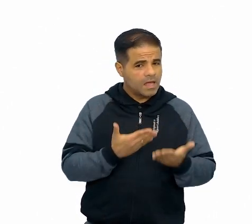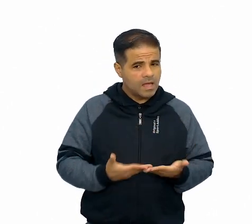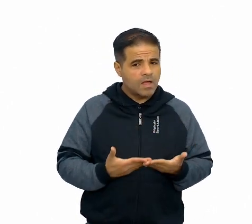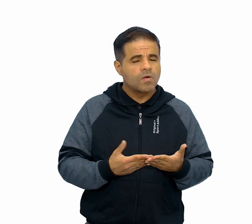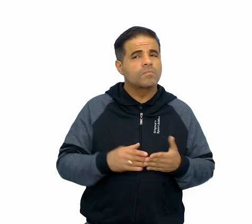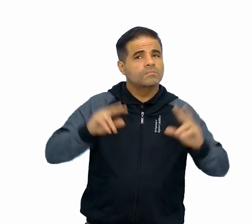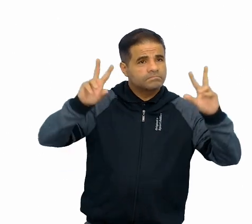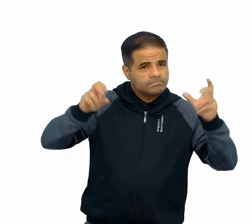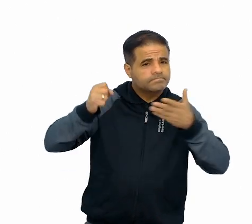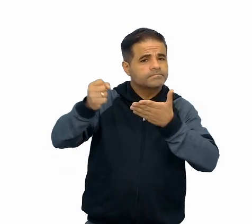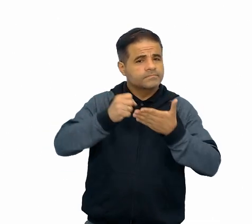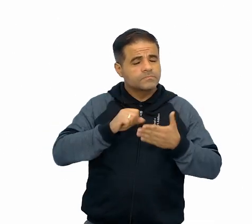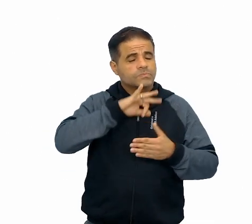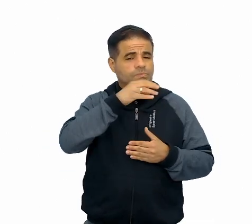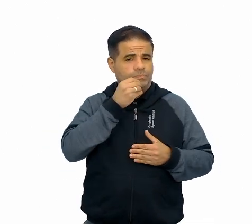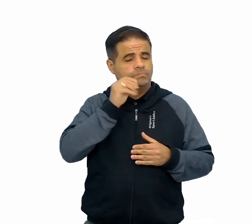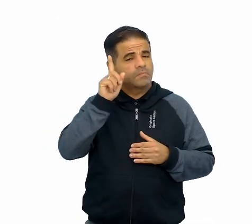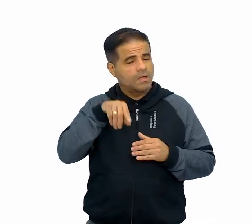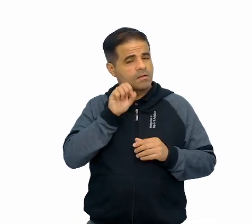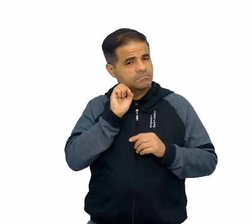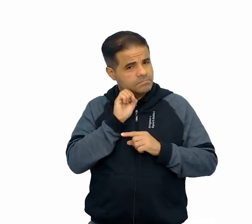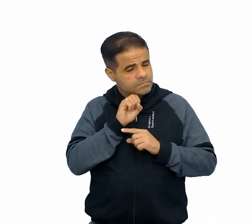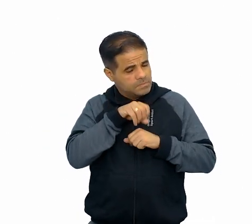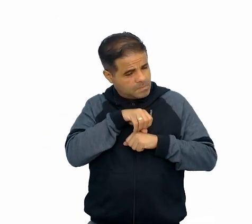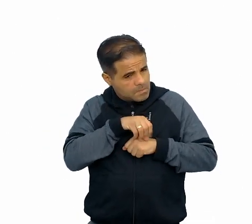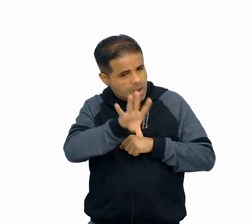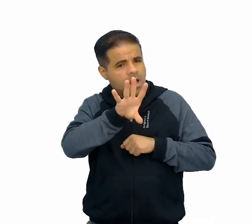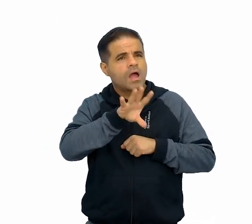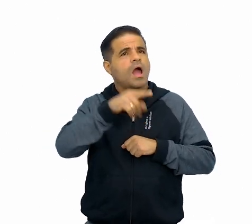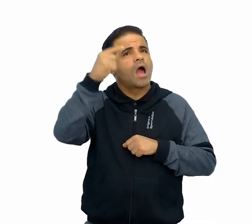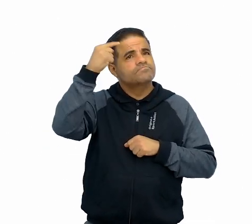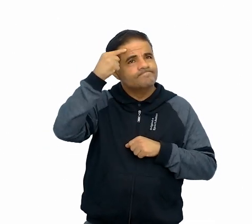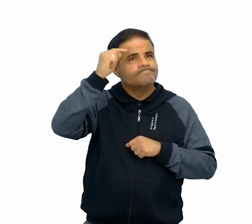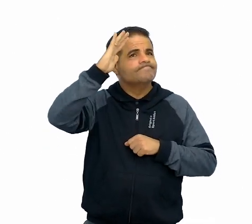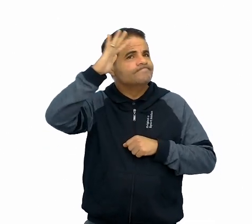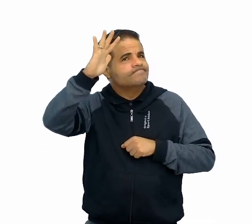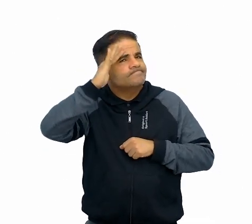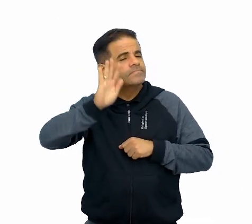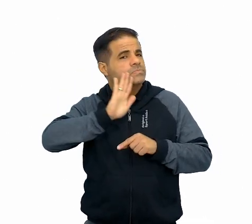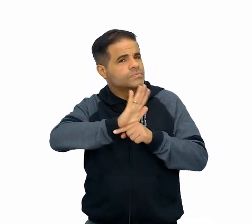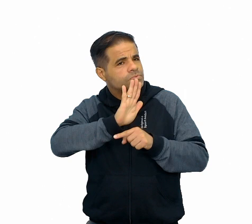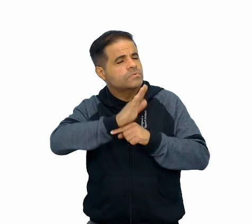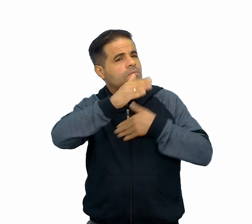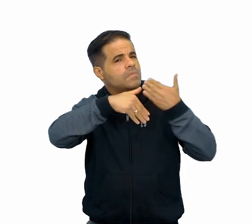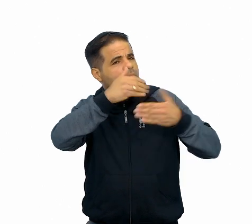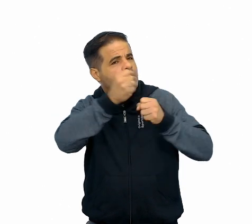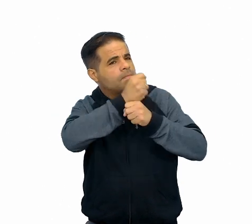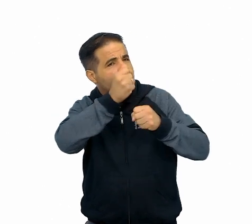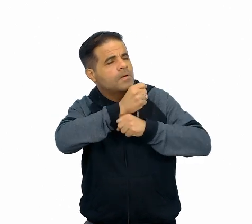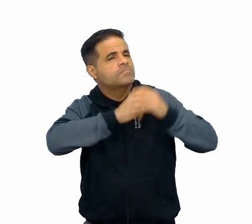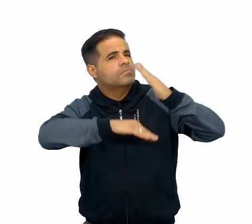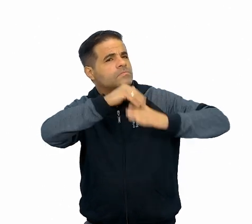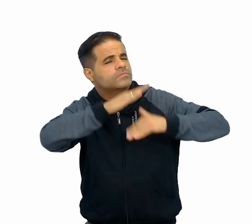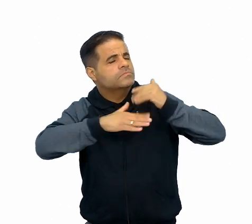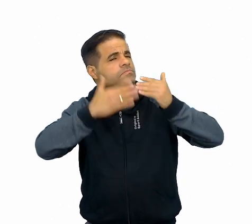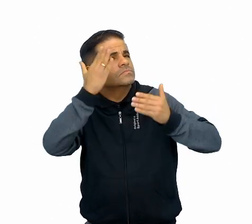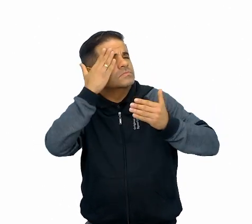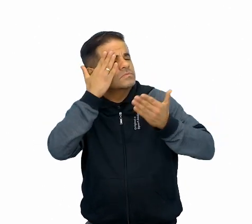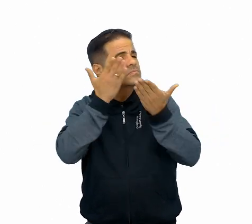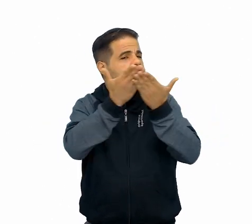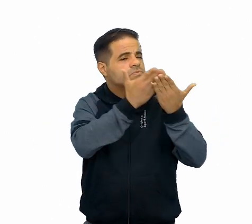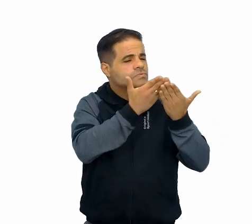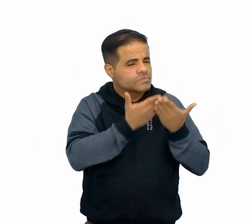trazem situações que oportunizam boas reflexões, que podem contribuir com a construção dos saberes dos